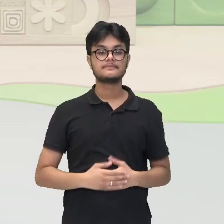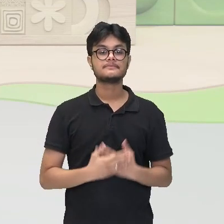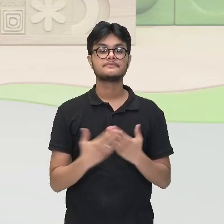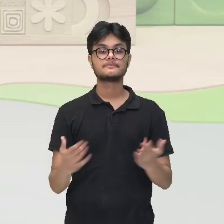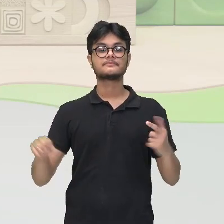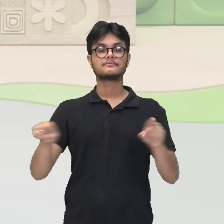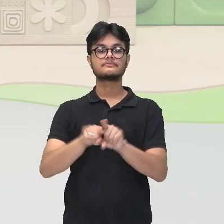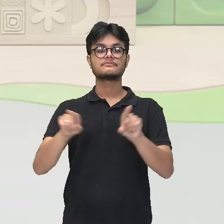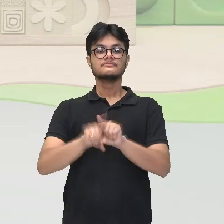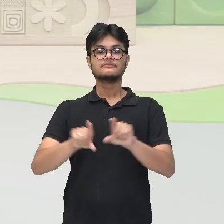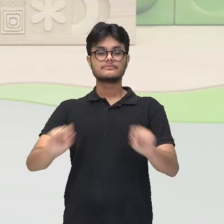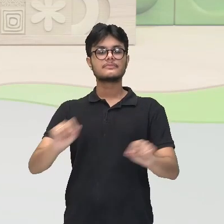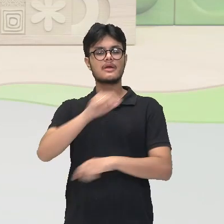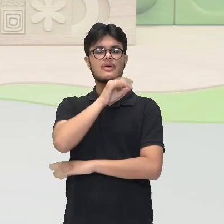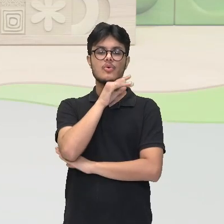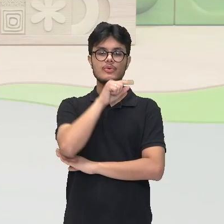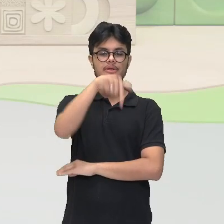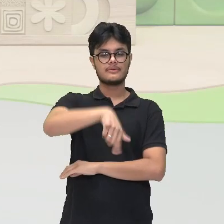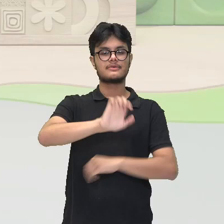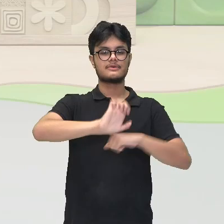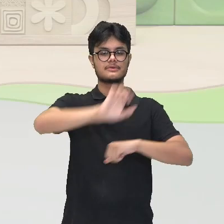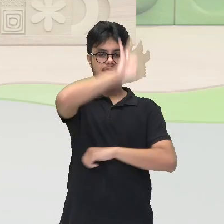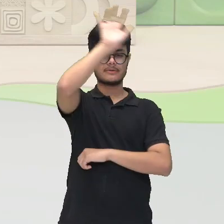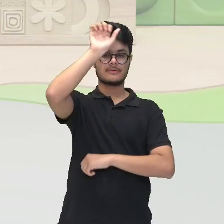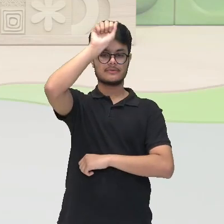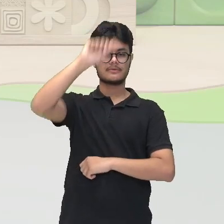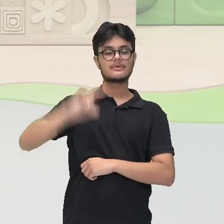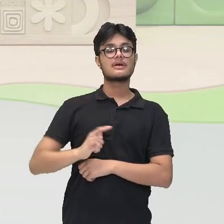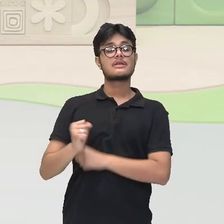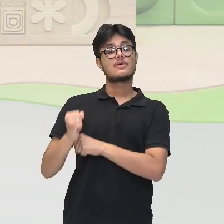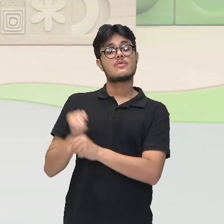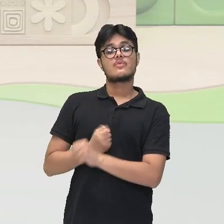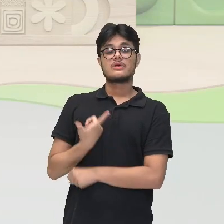essa projeção ruim para o nosso estado até